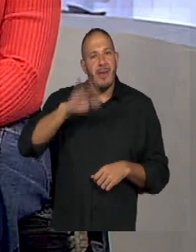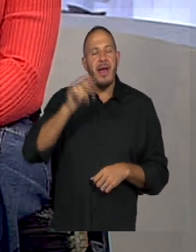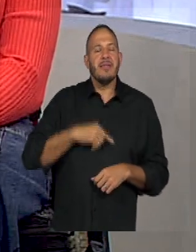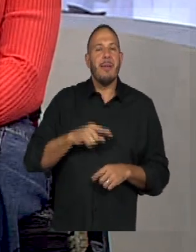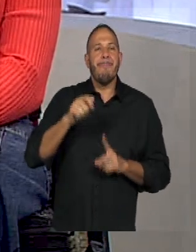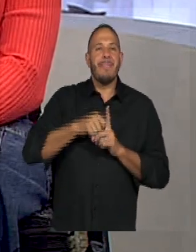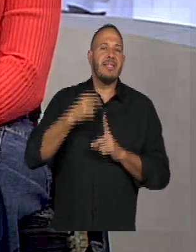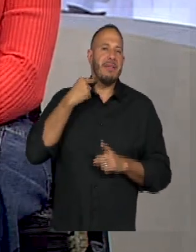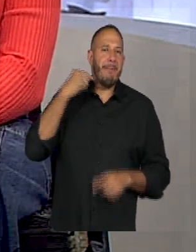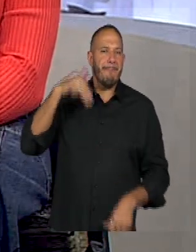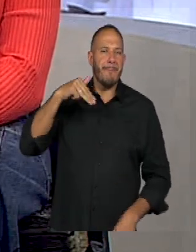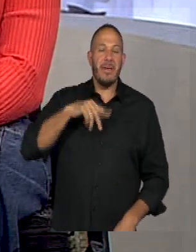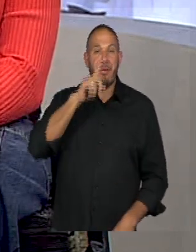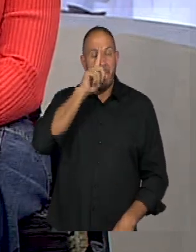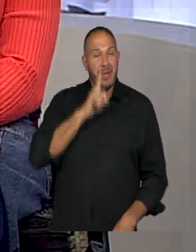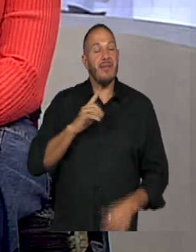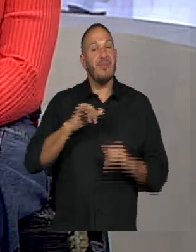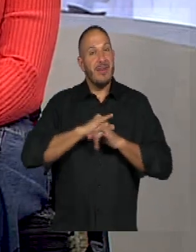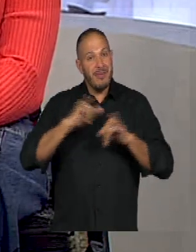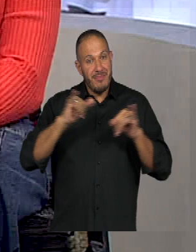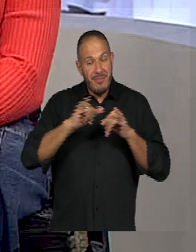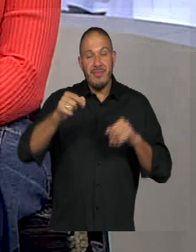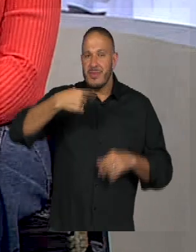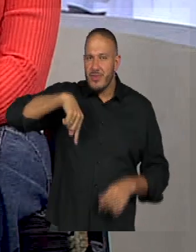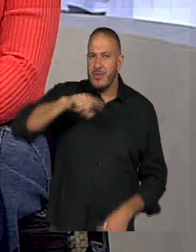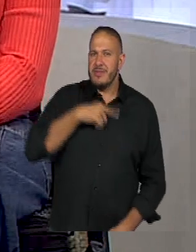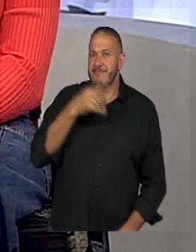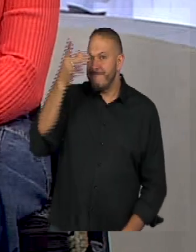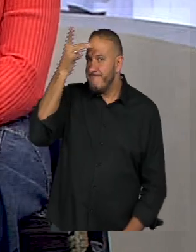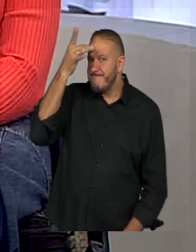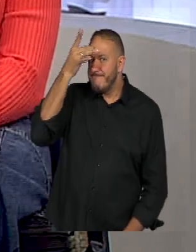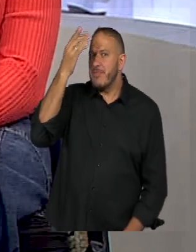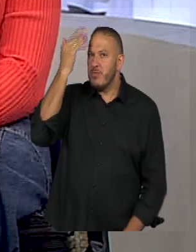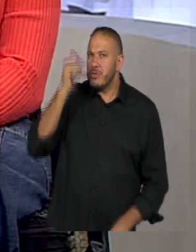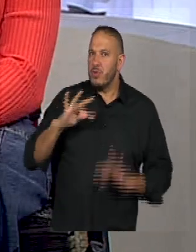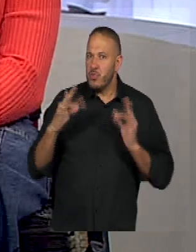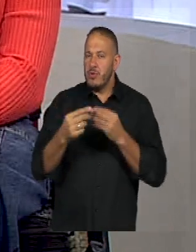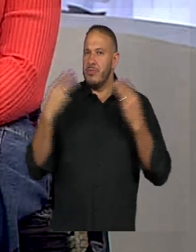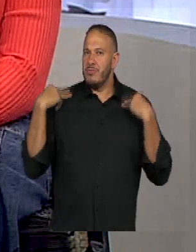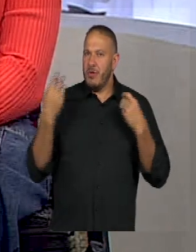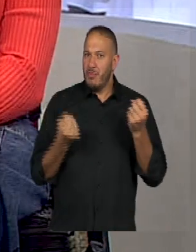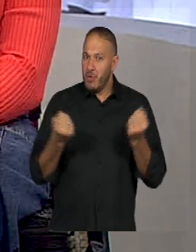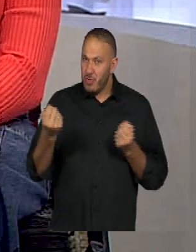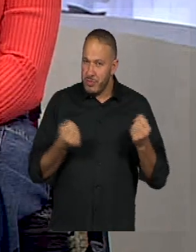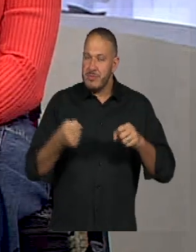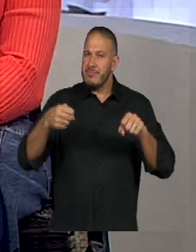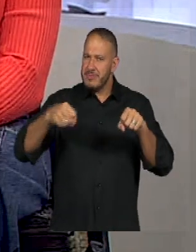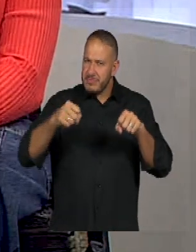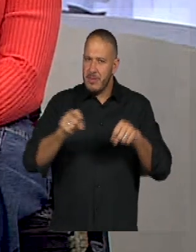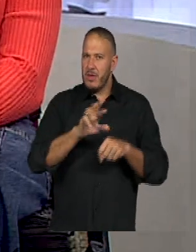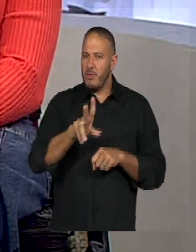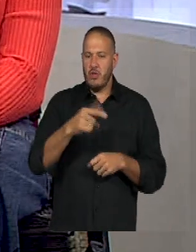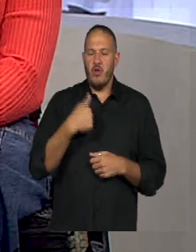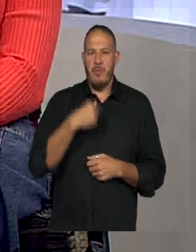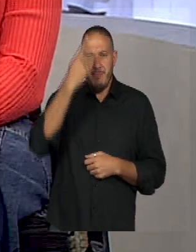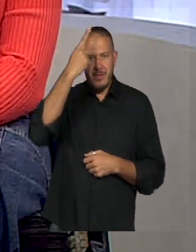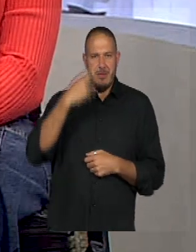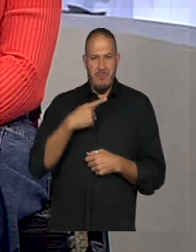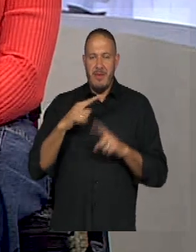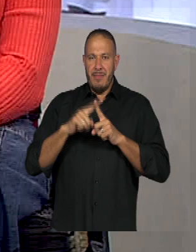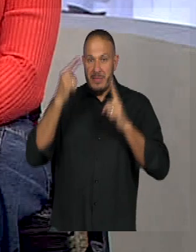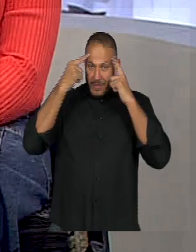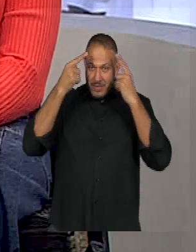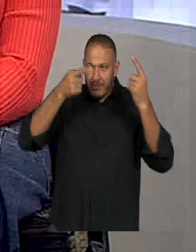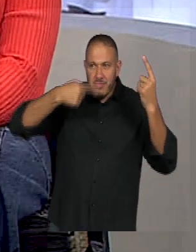Amarelo, uma campanha que nos traz a consciência de que todo motorista dirige não apenas para si e por